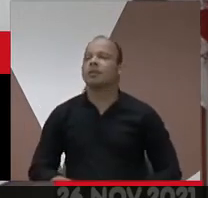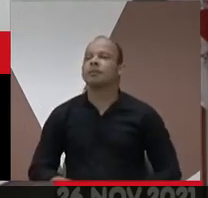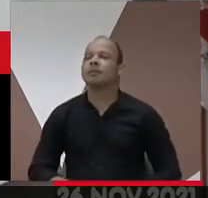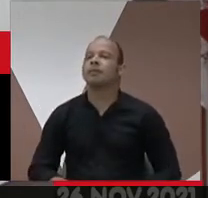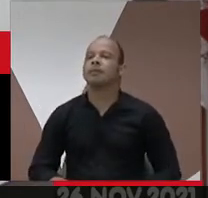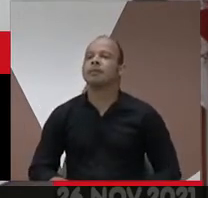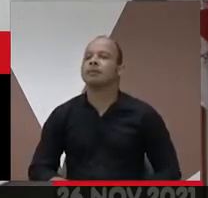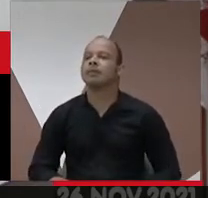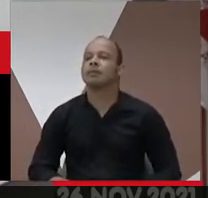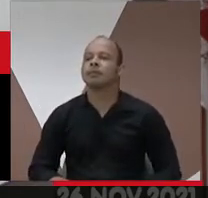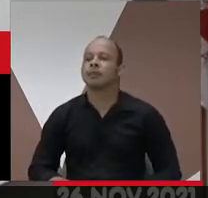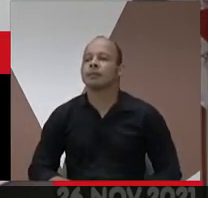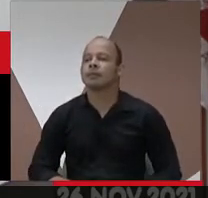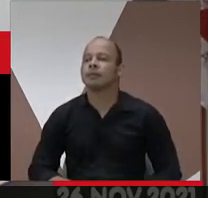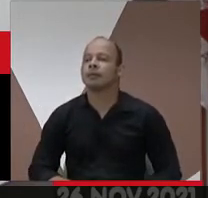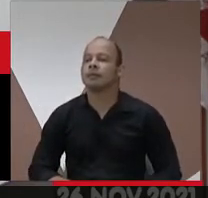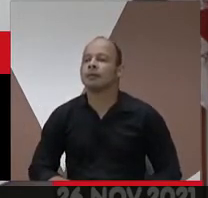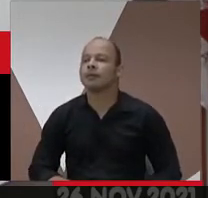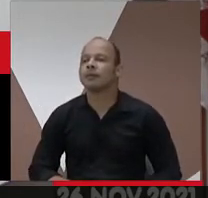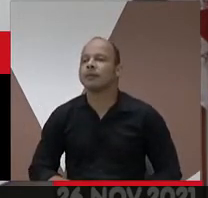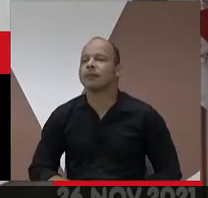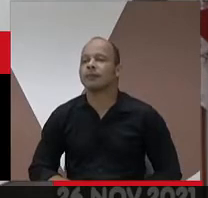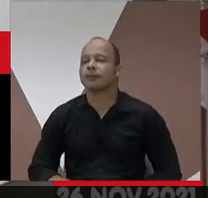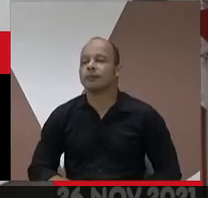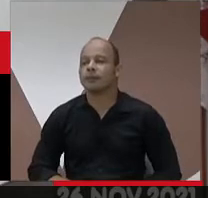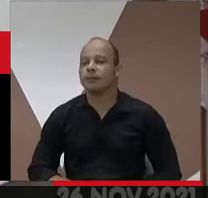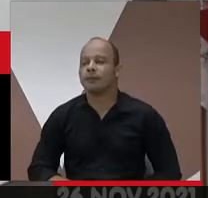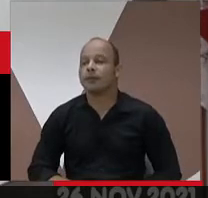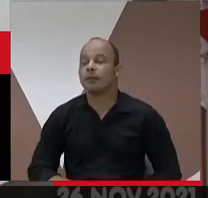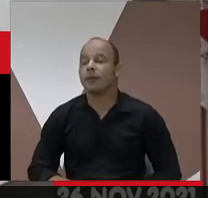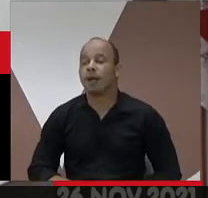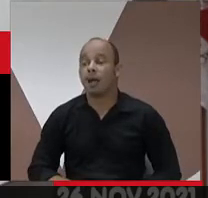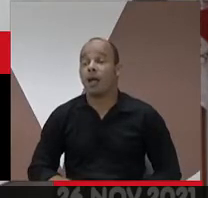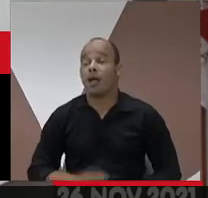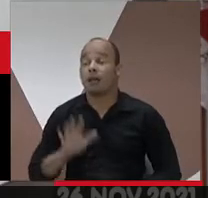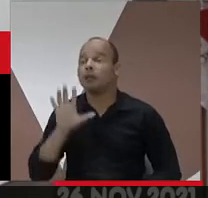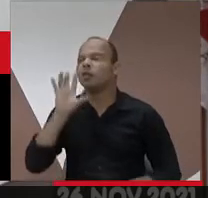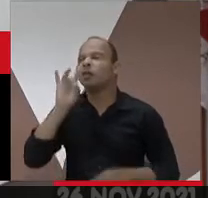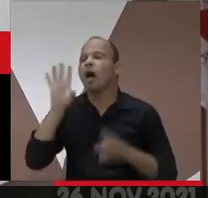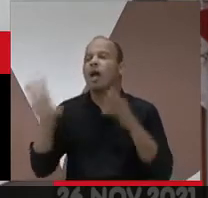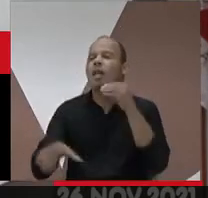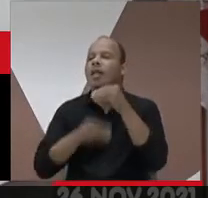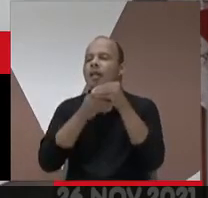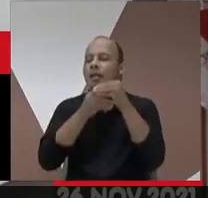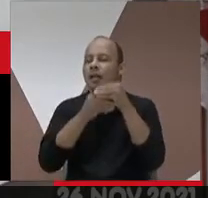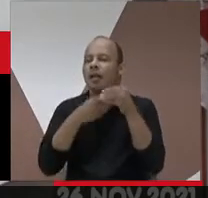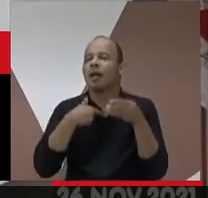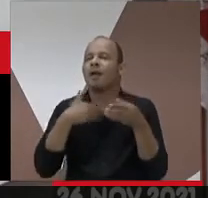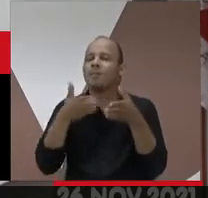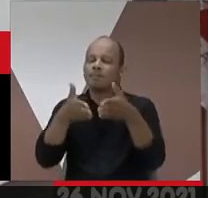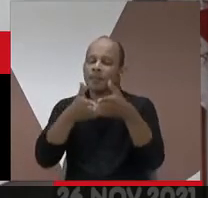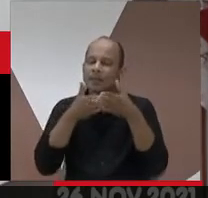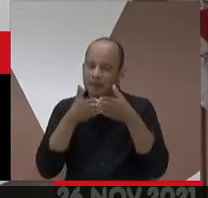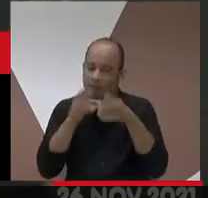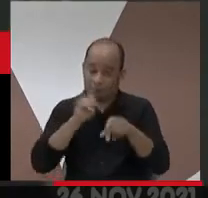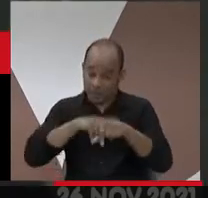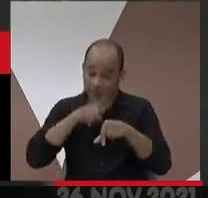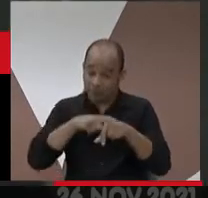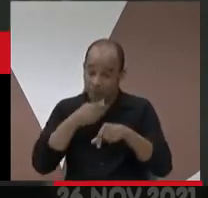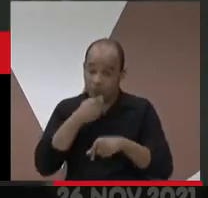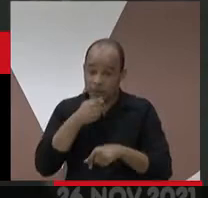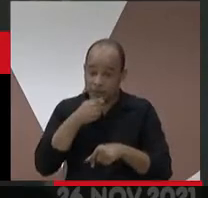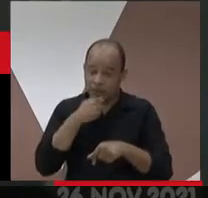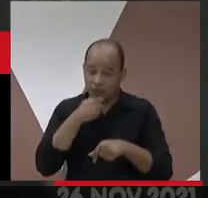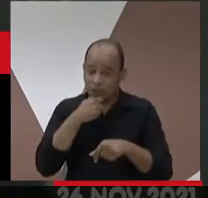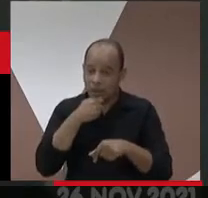Vamos, Antônio Cândido, vamos passar agora a palavra ao presidente. Eu queria fazer o último pedido, o meu tempo não acabou ainda.